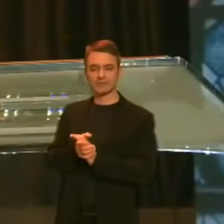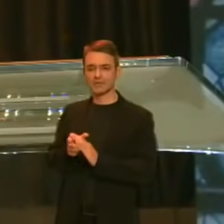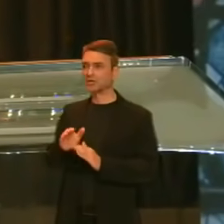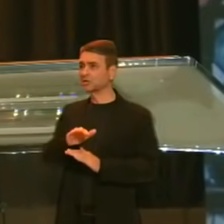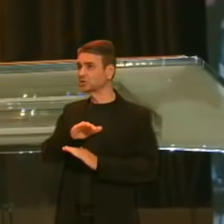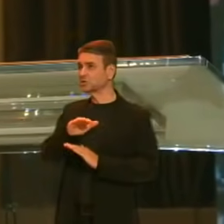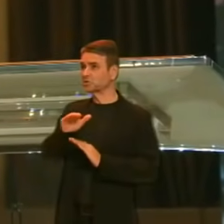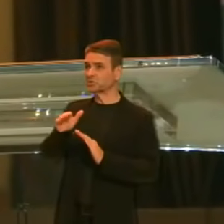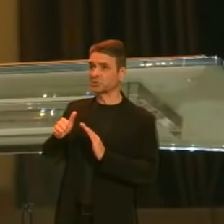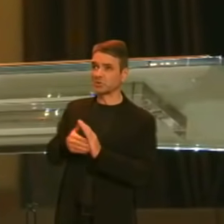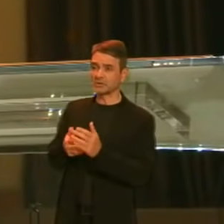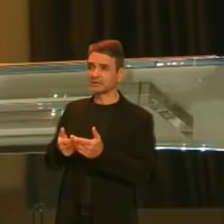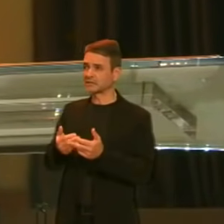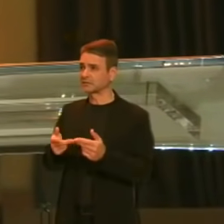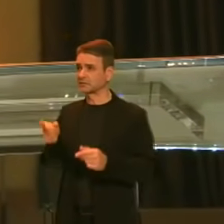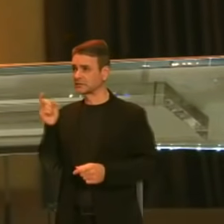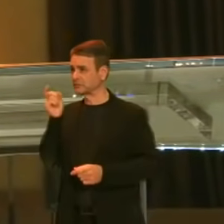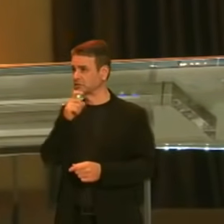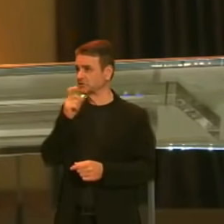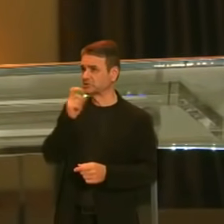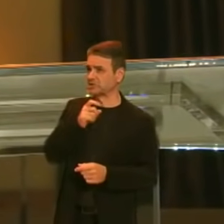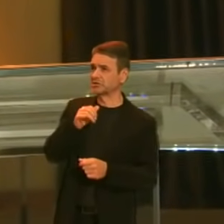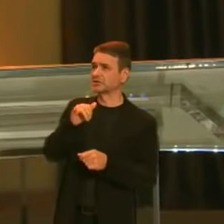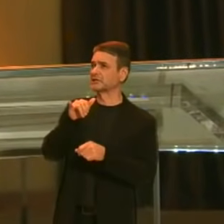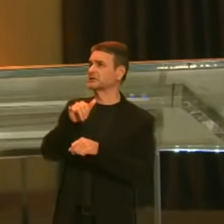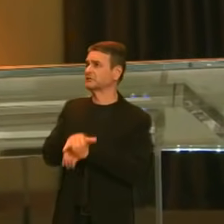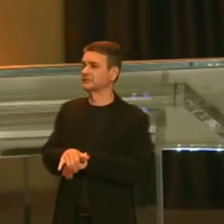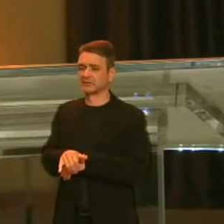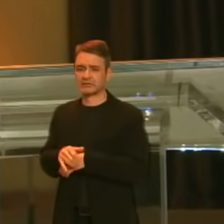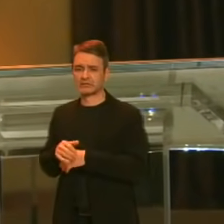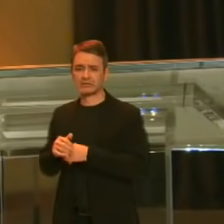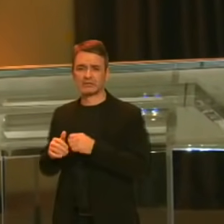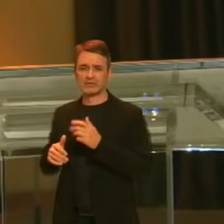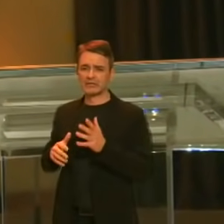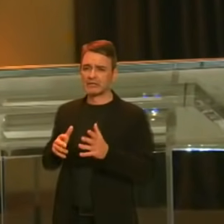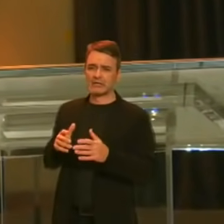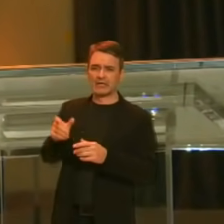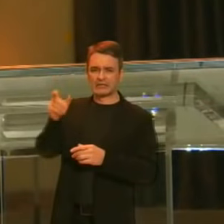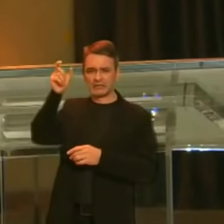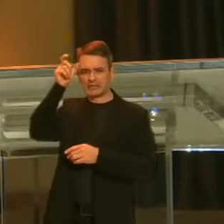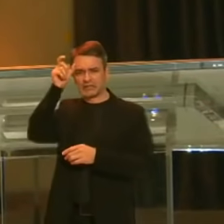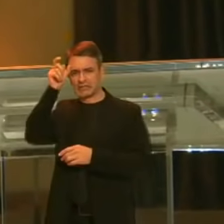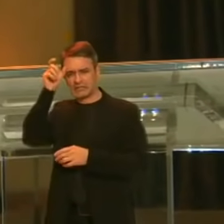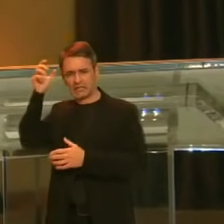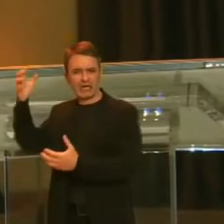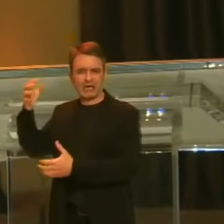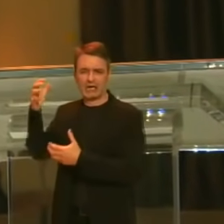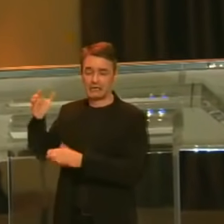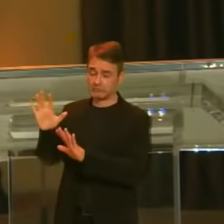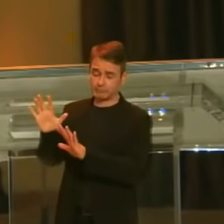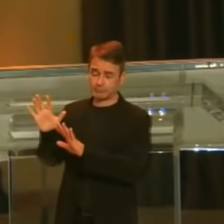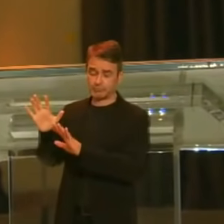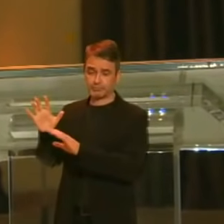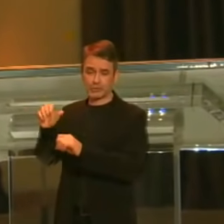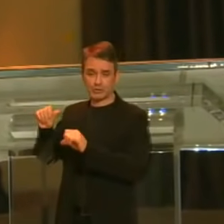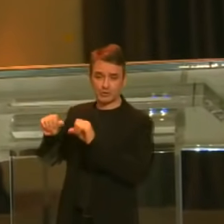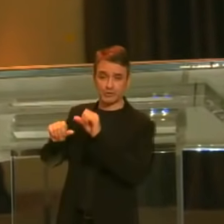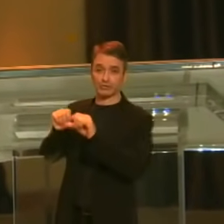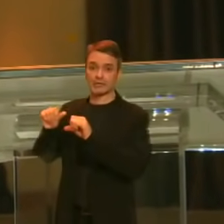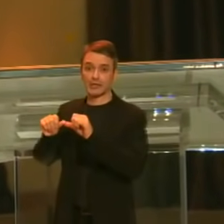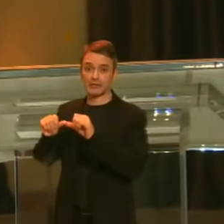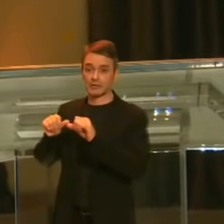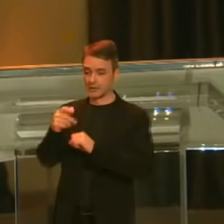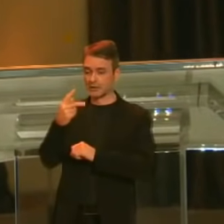do engano, da mentira, da perturbação de Satanás seja trocada pelo